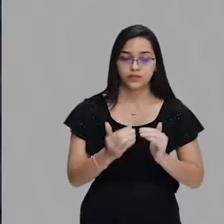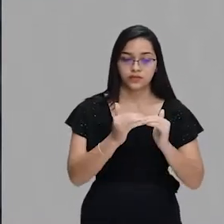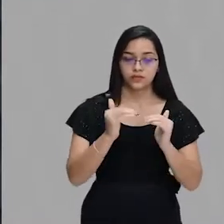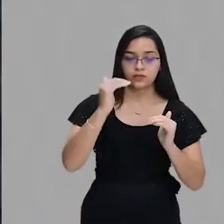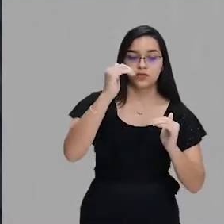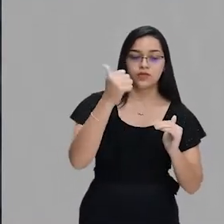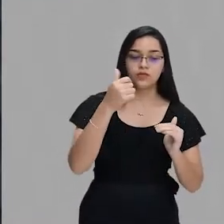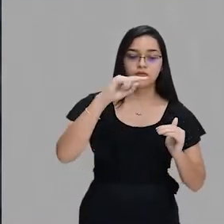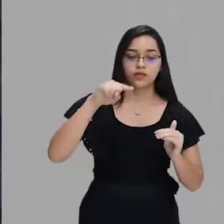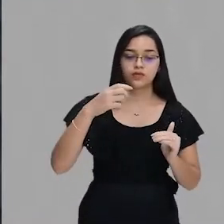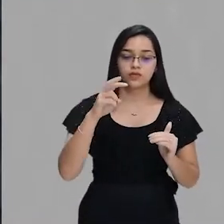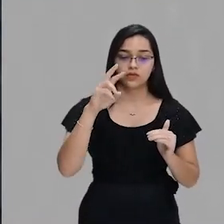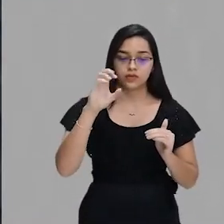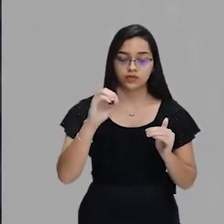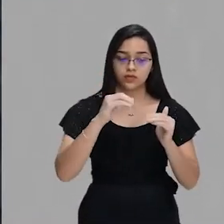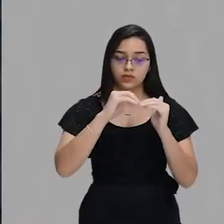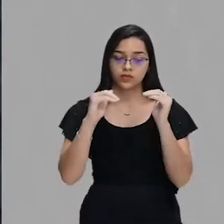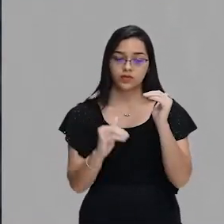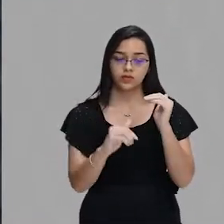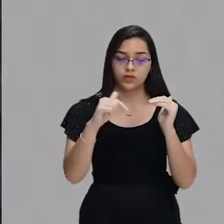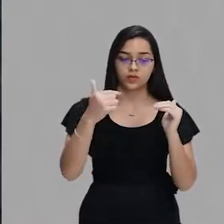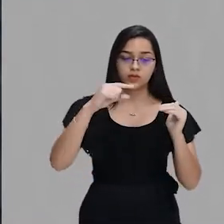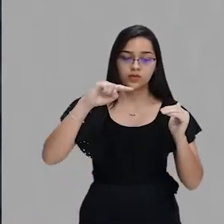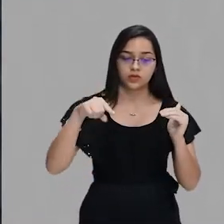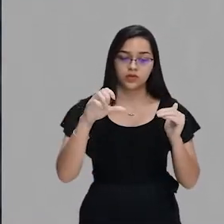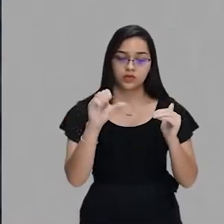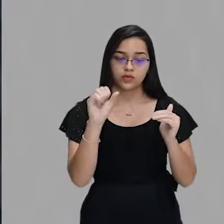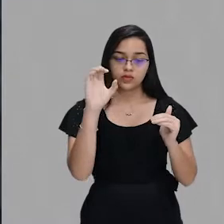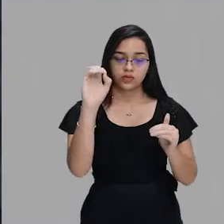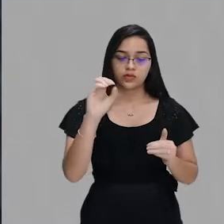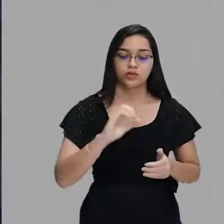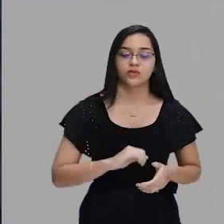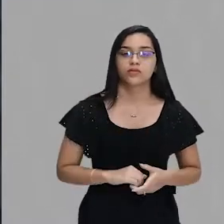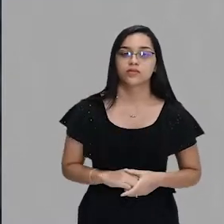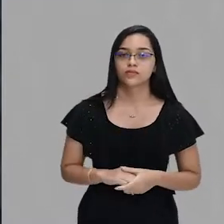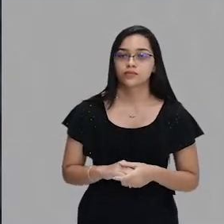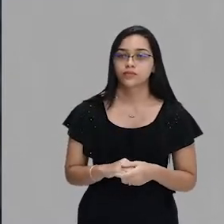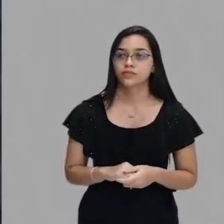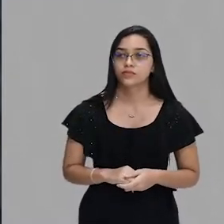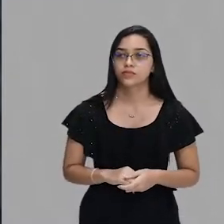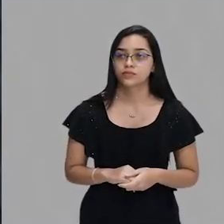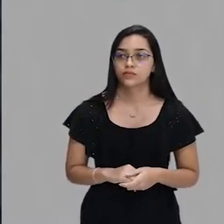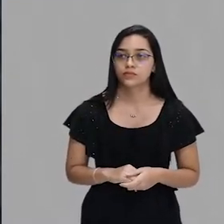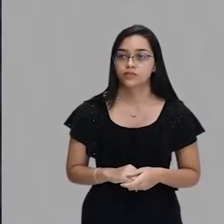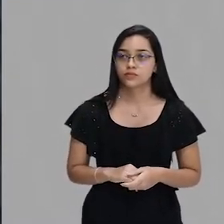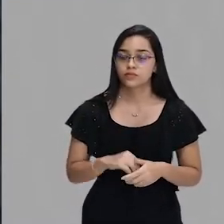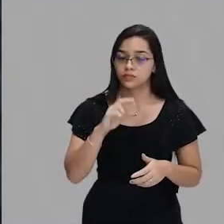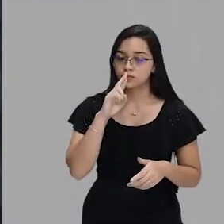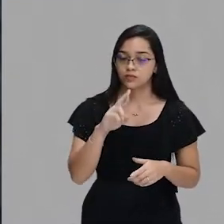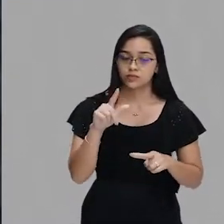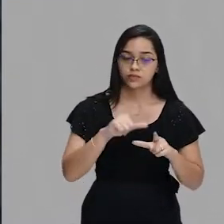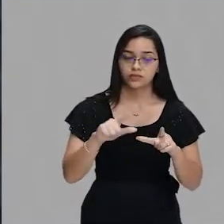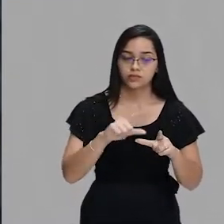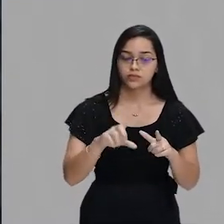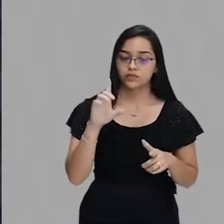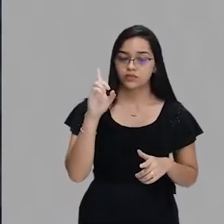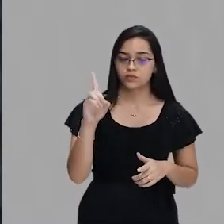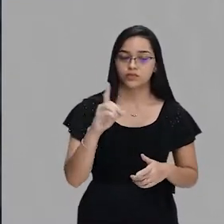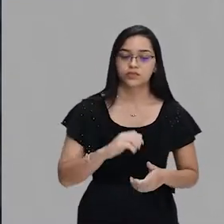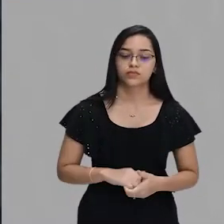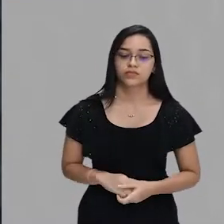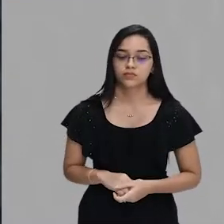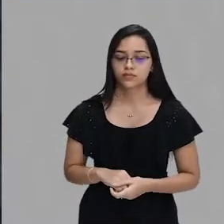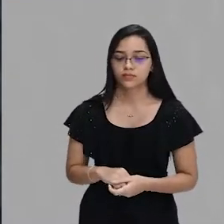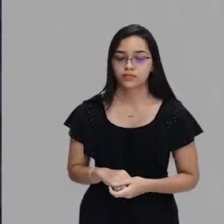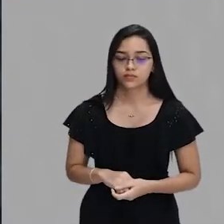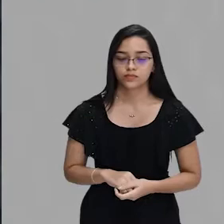de dado, porque está entre 1,50 e 2,80. Tá? Resposta a letra D.